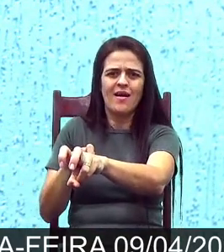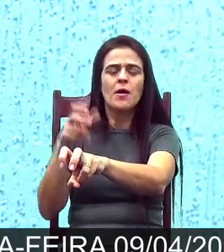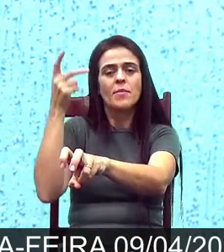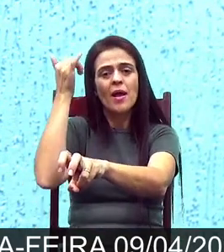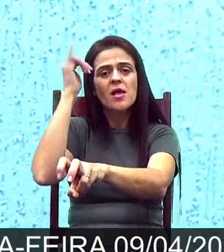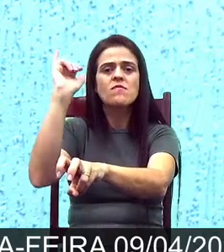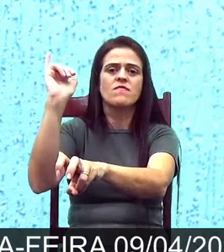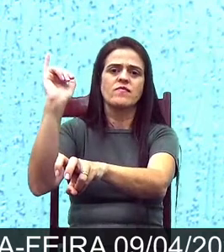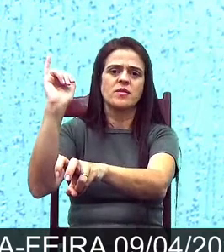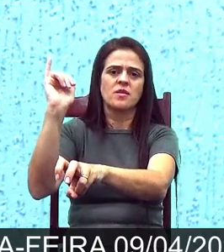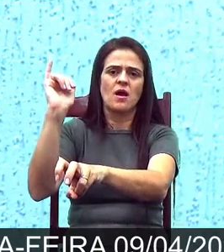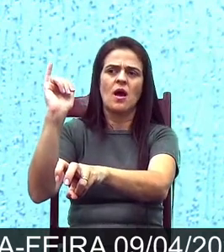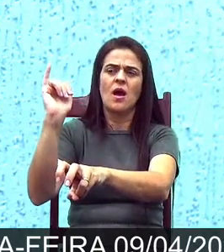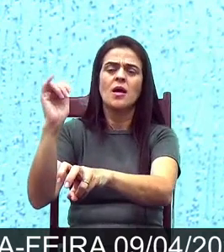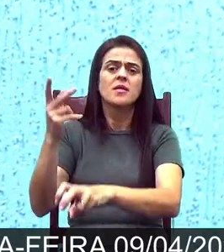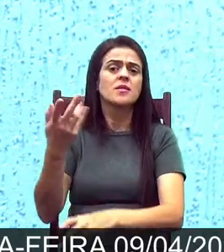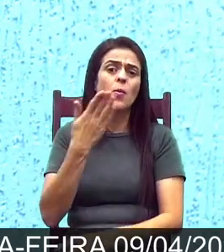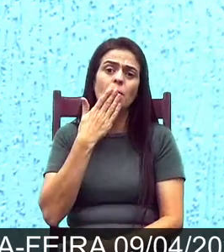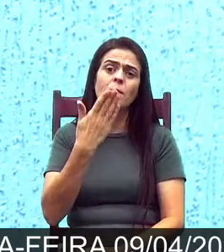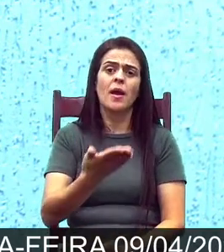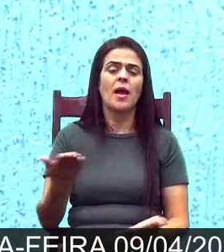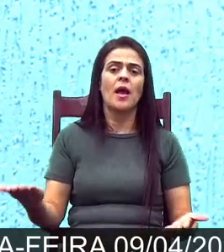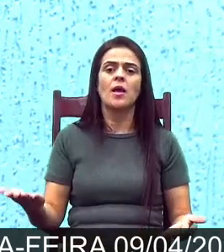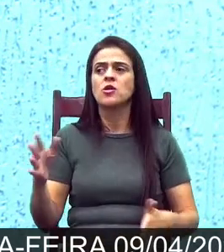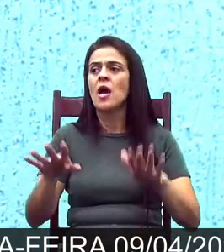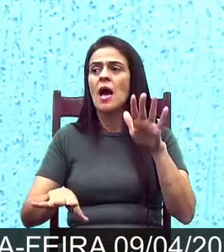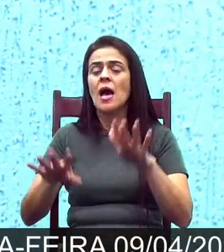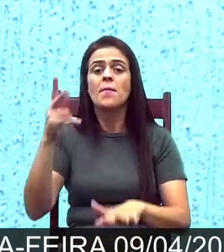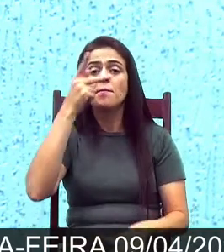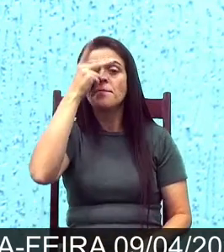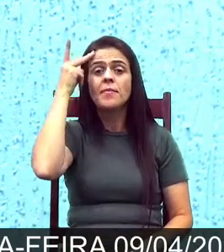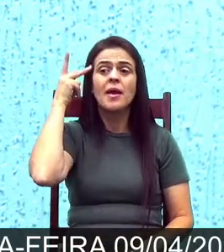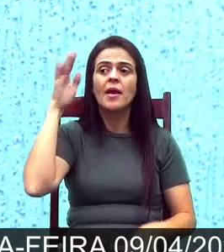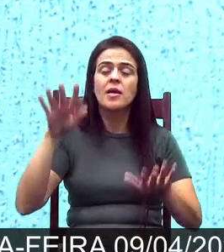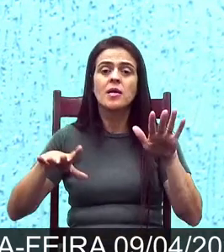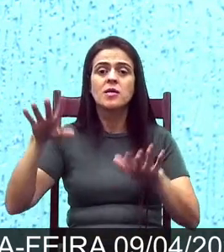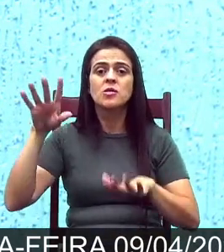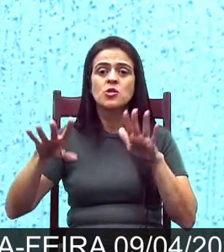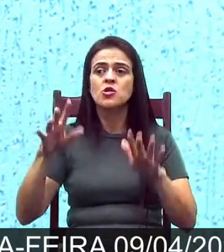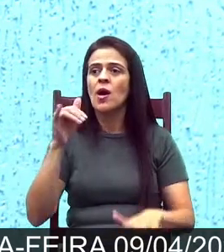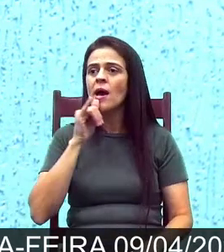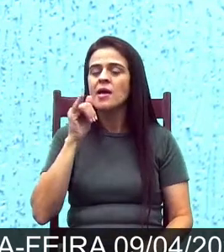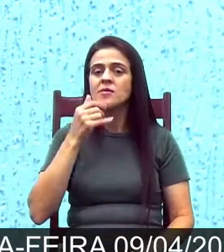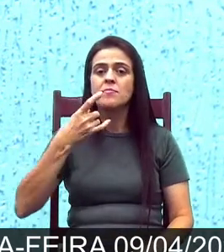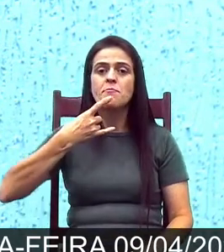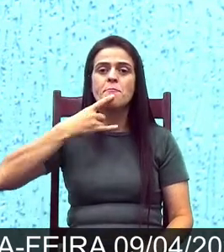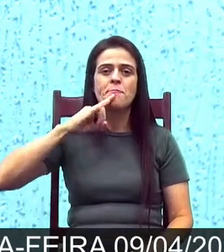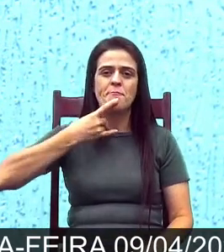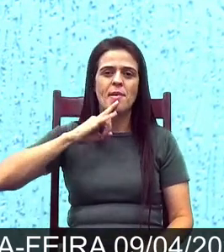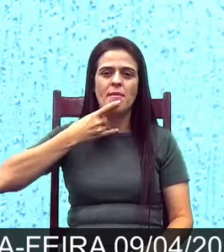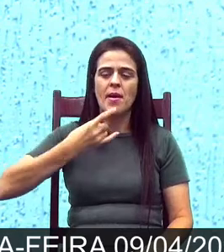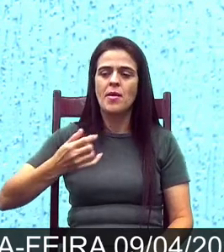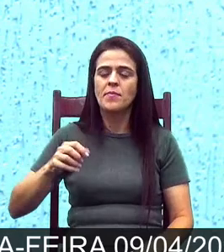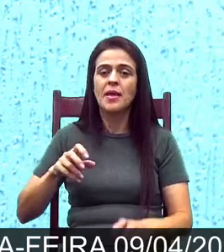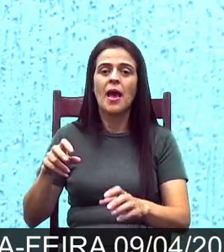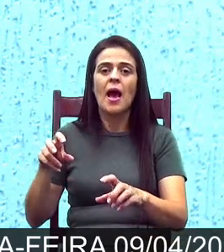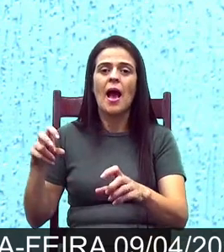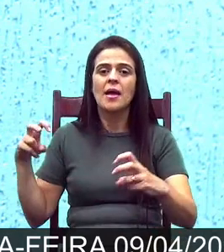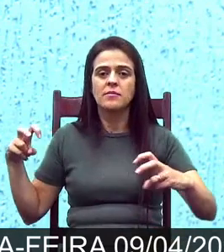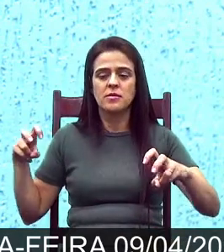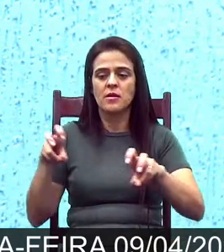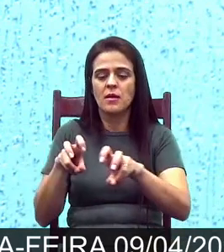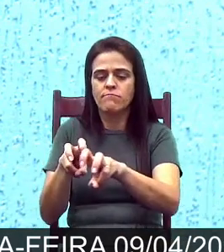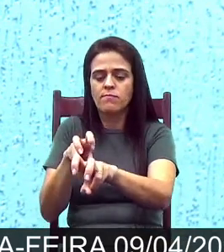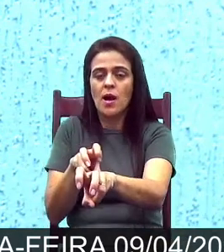para o trânsito fluir normalmente, evitar que a pessoa bebe uma pinguinha lá e esbarra no carro um de outro e dá um problema. Coloca agentes